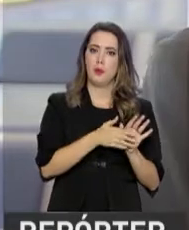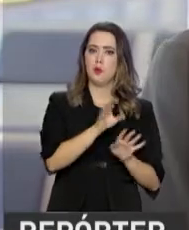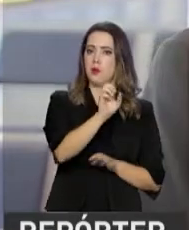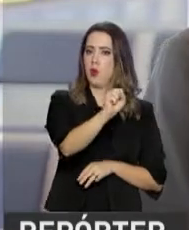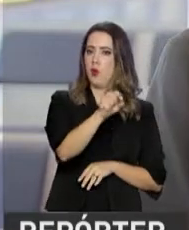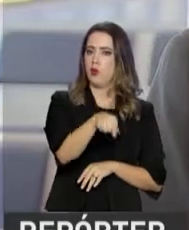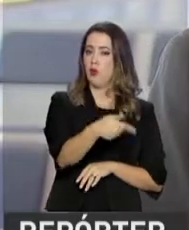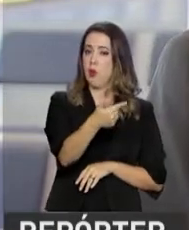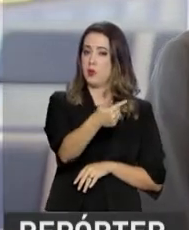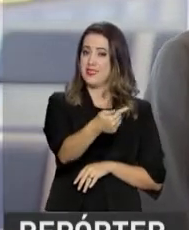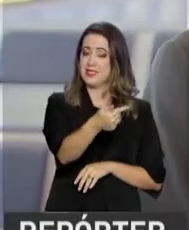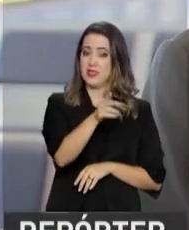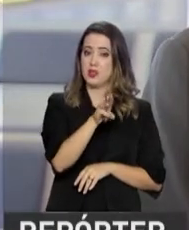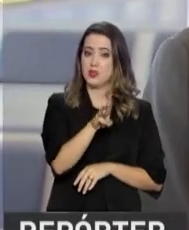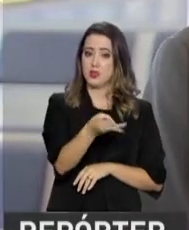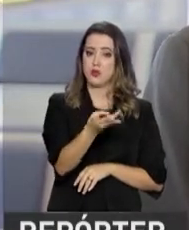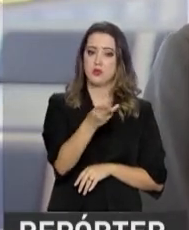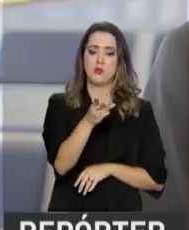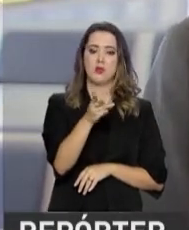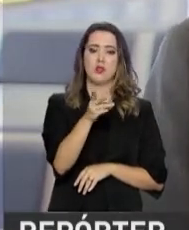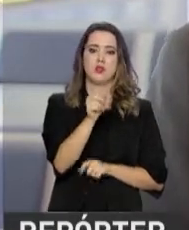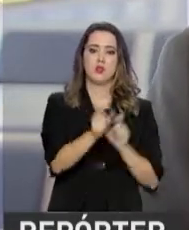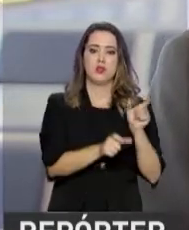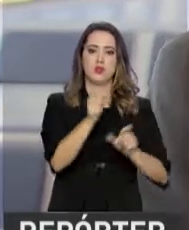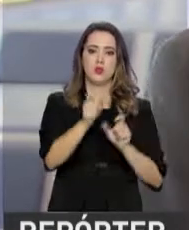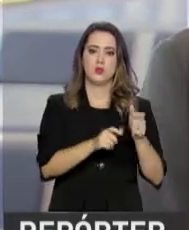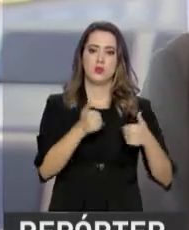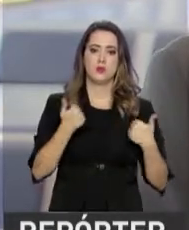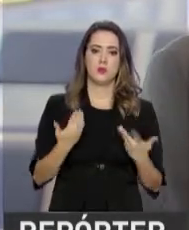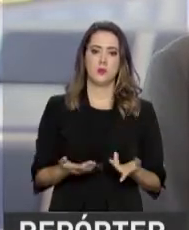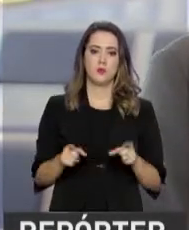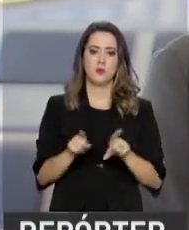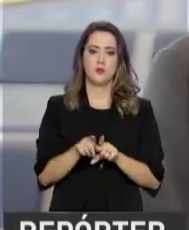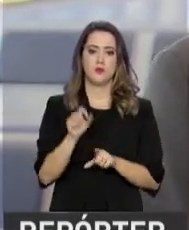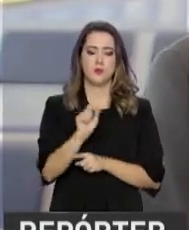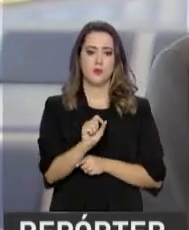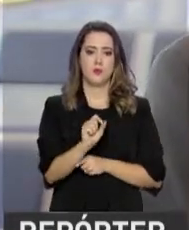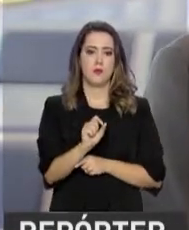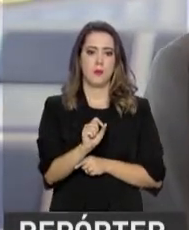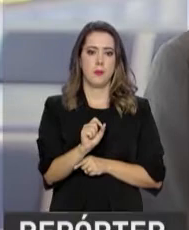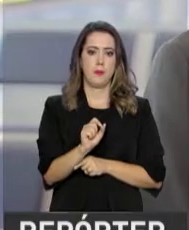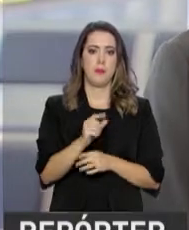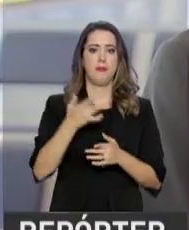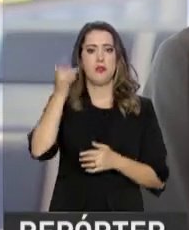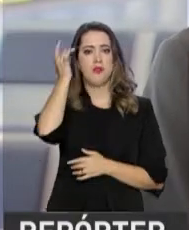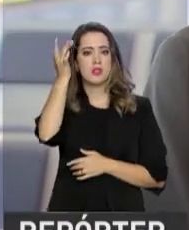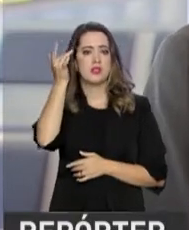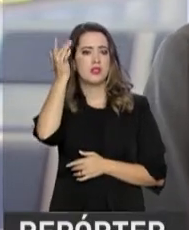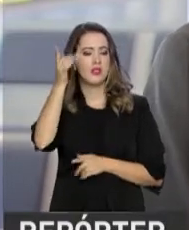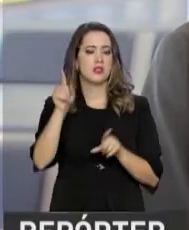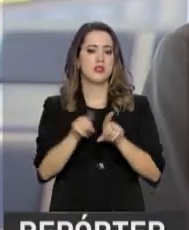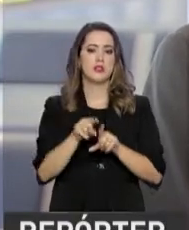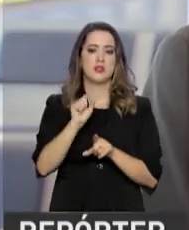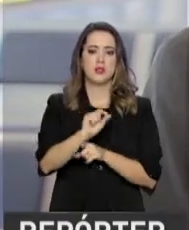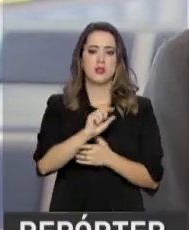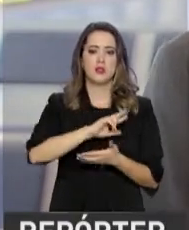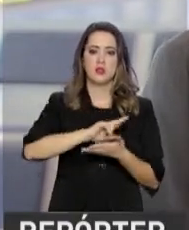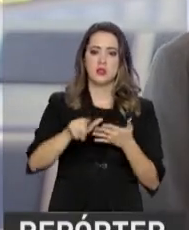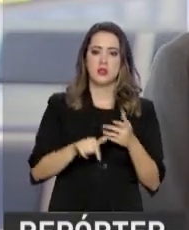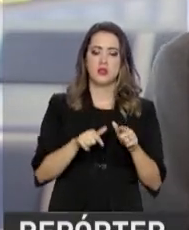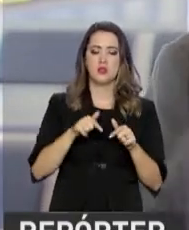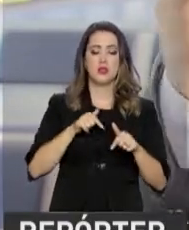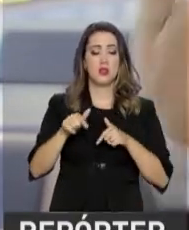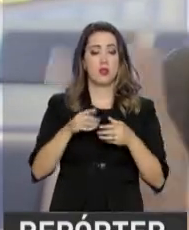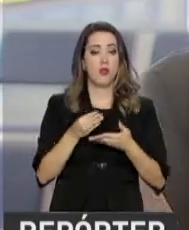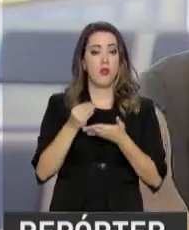ponto 7 milhões de passageiros por ano nós temos aqui uma outras é facilitar ações que esse empreendimento a entrega à sociedade